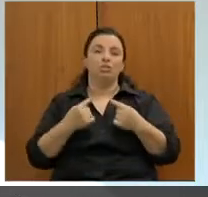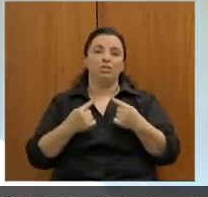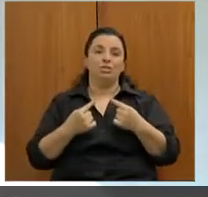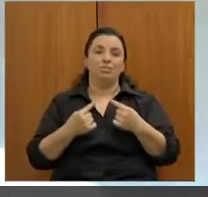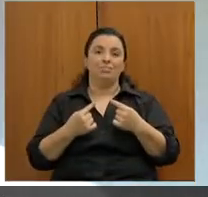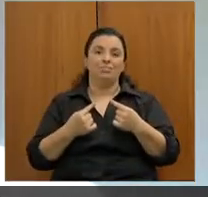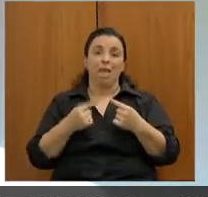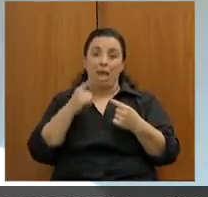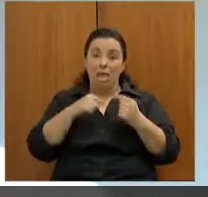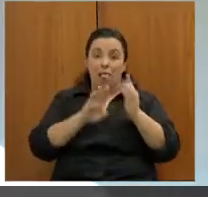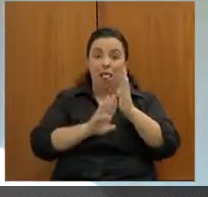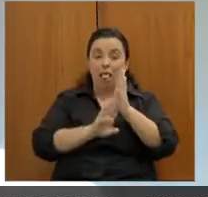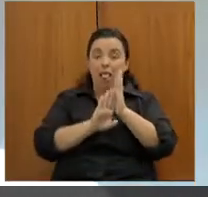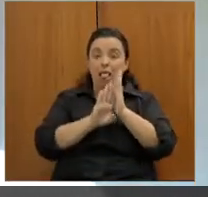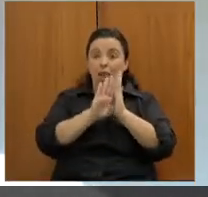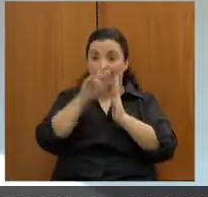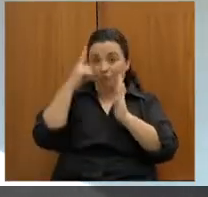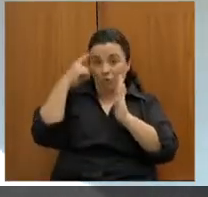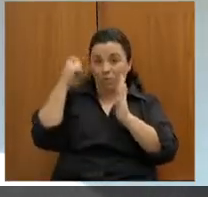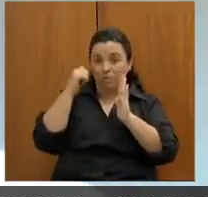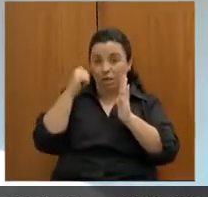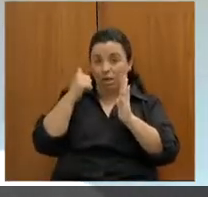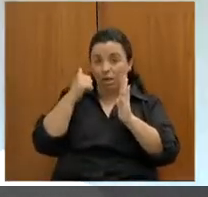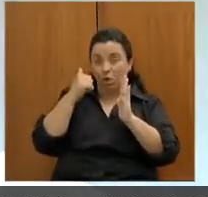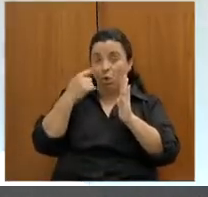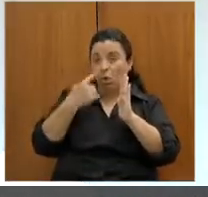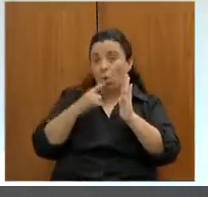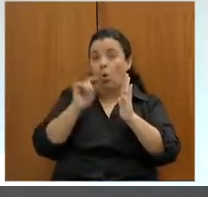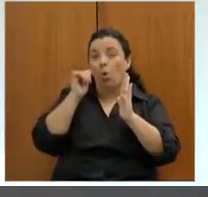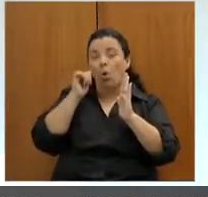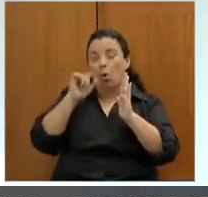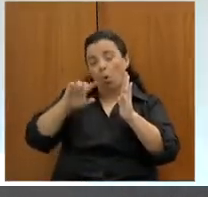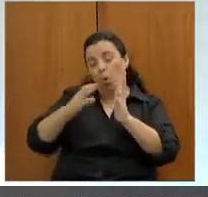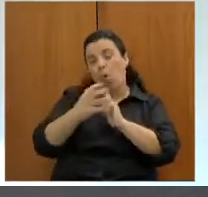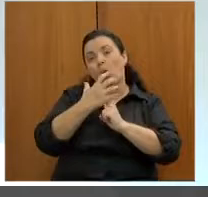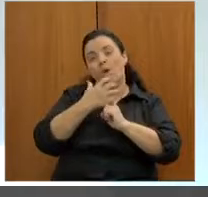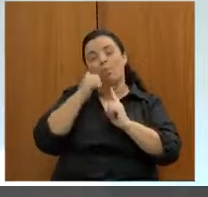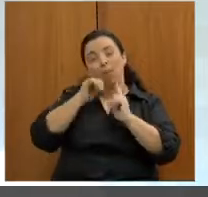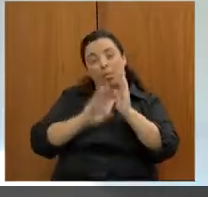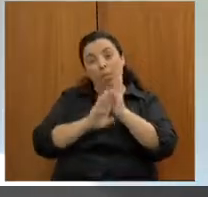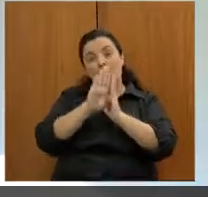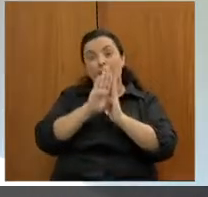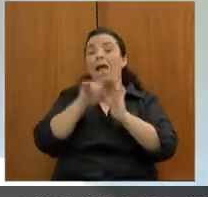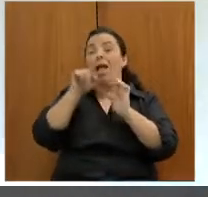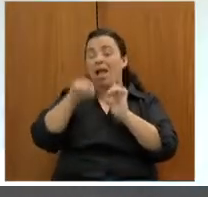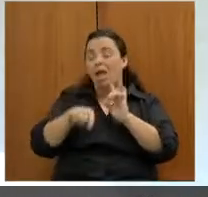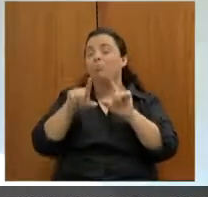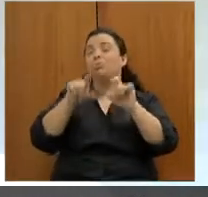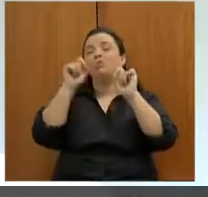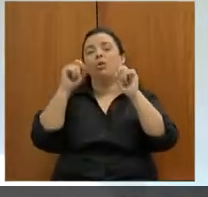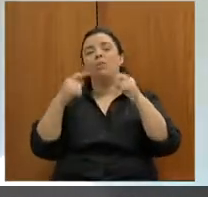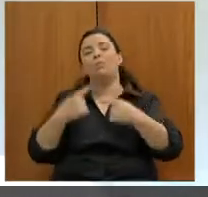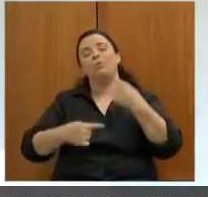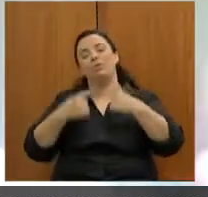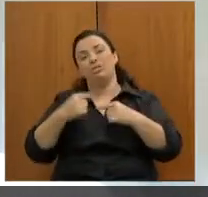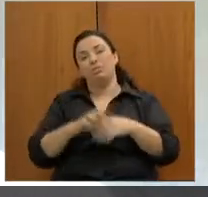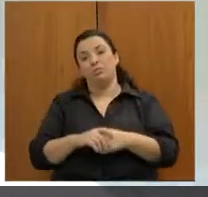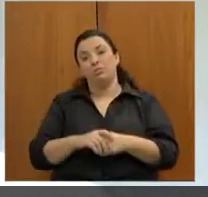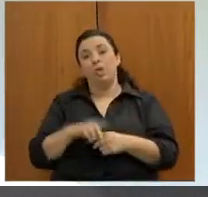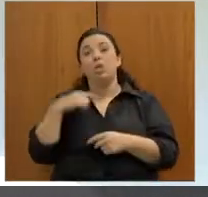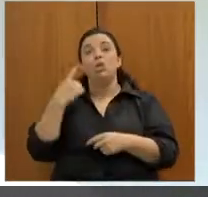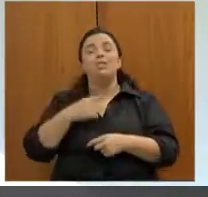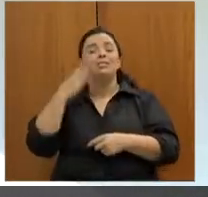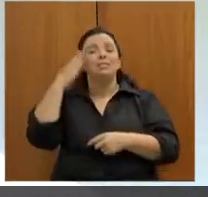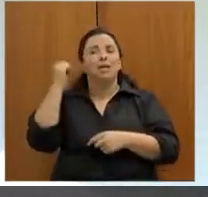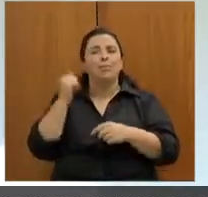e o dia Estadual da mulher na política é outro projeto de lei para que a gente identifique a violência política no